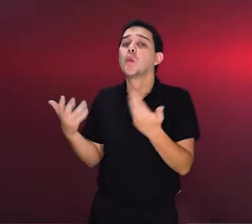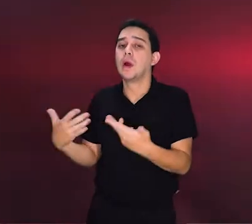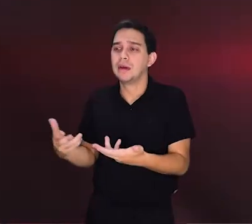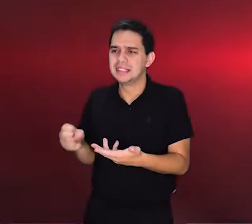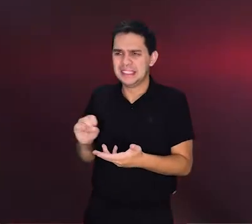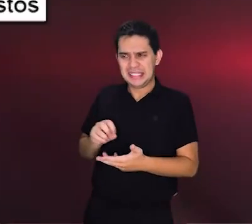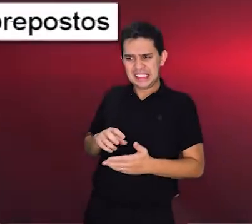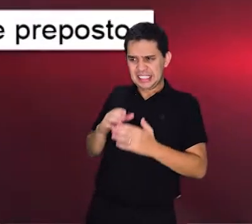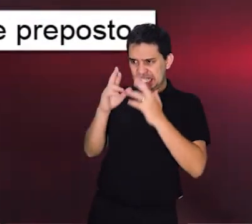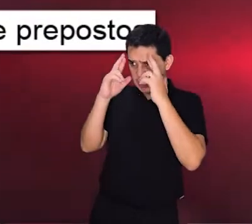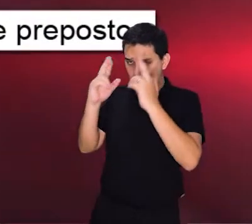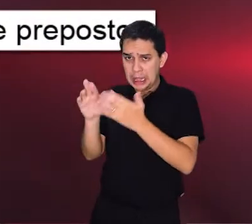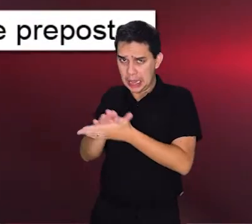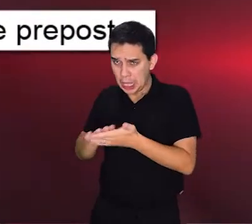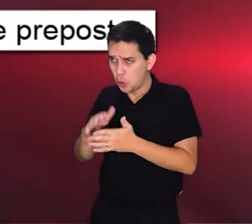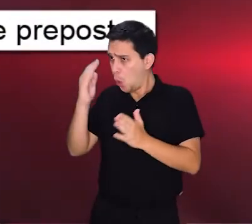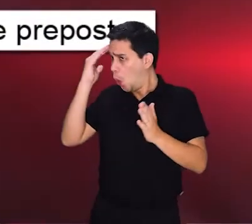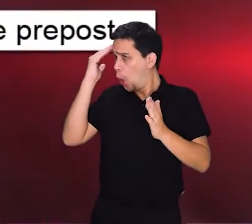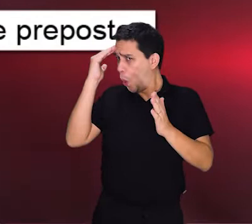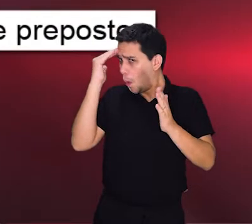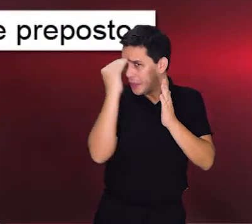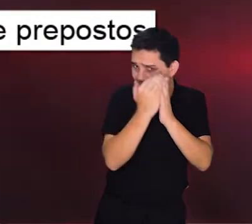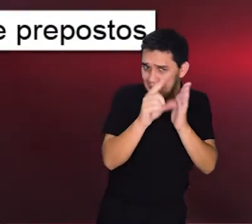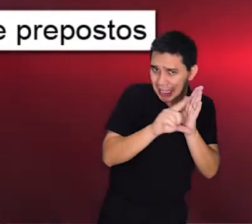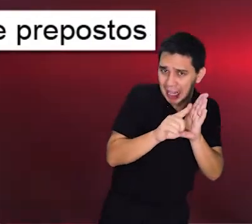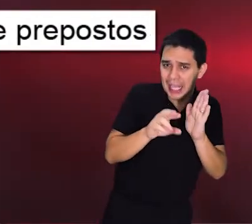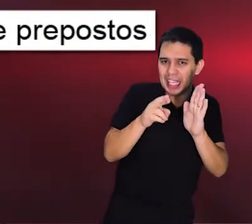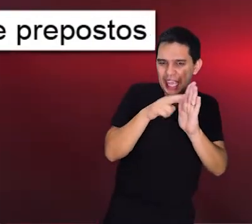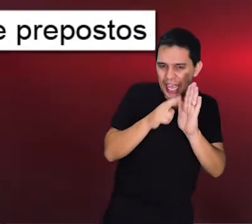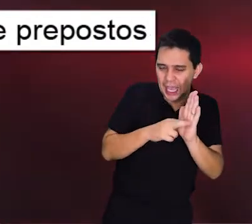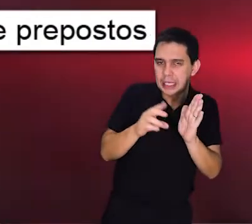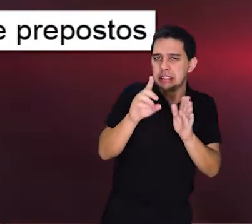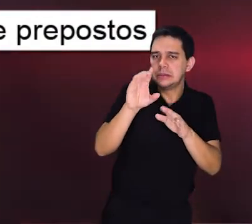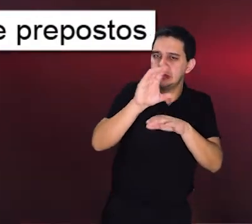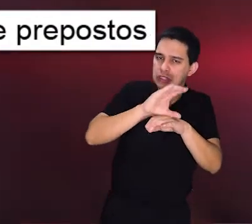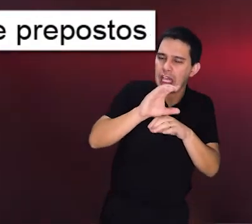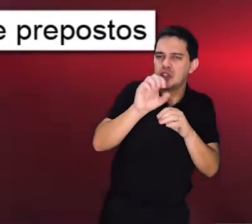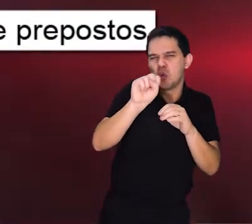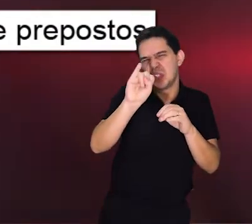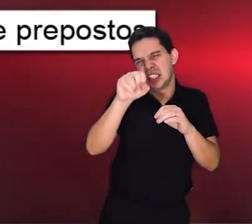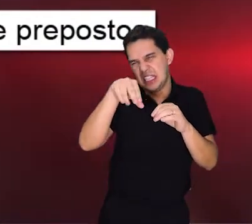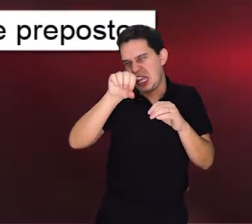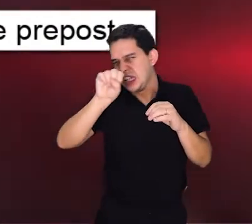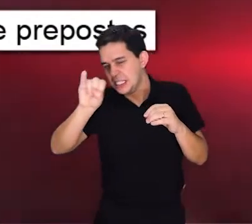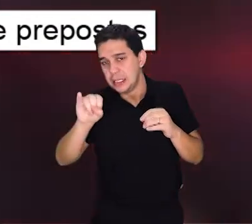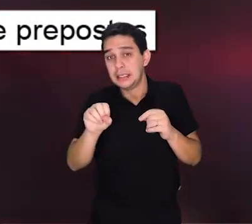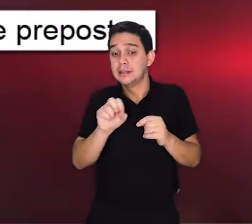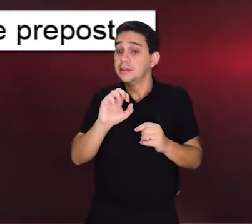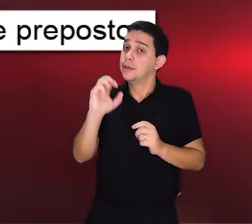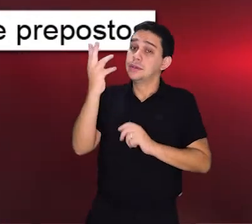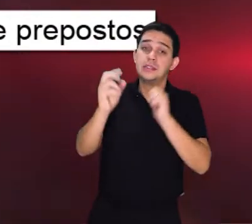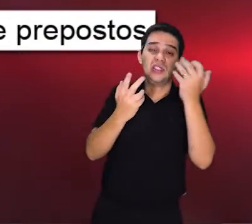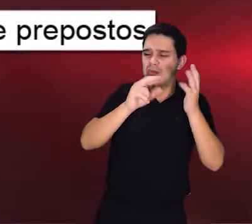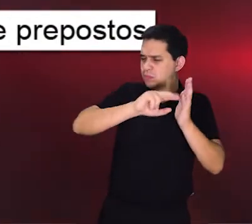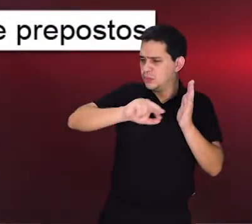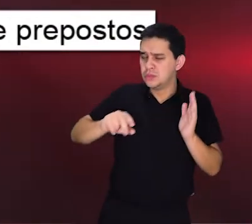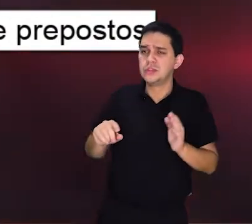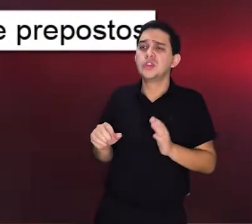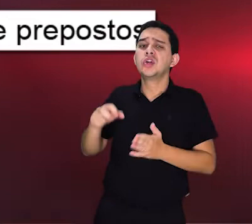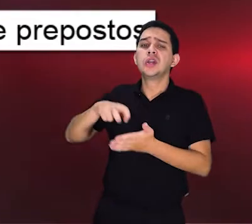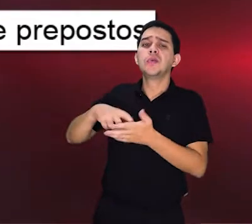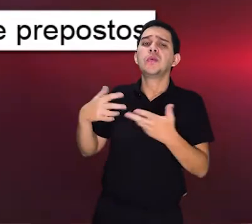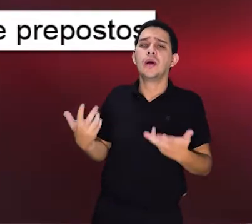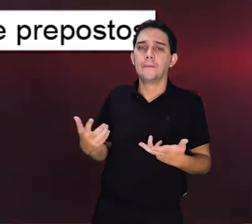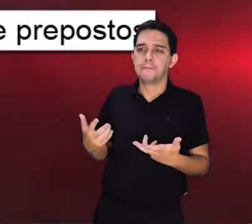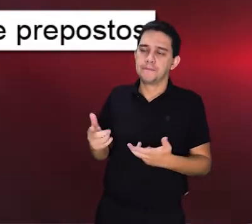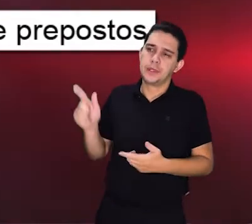desrespeito, mesmo que parcial ou não cumprimento integral às diretrizes e determinações da lei do SINASE, em todas as esferas,